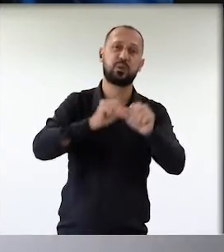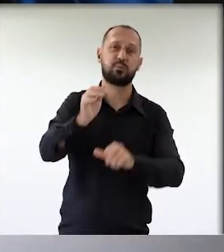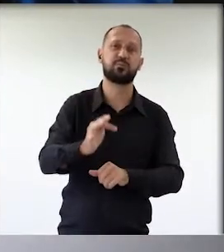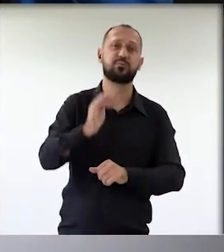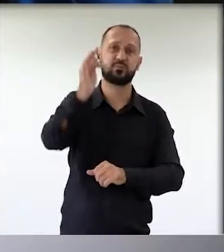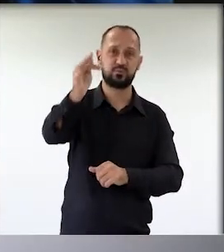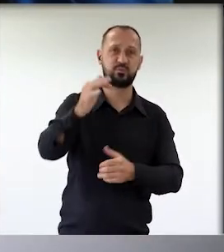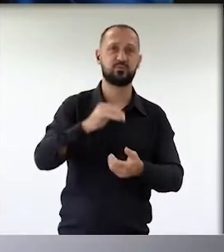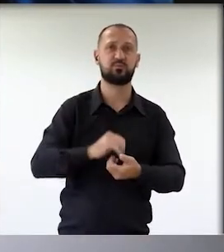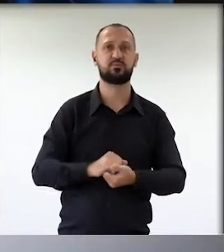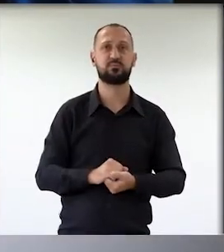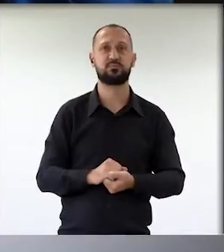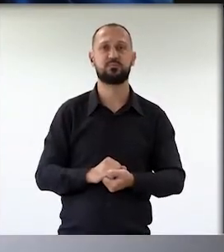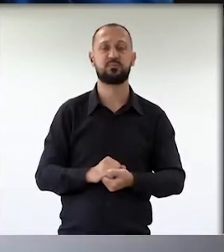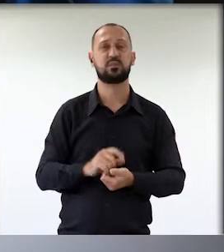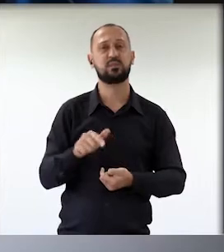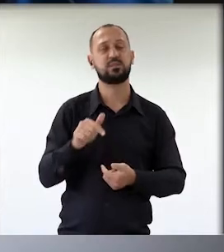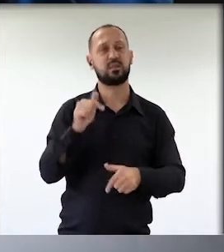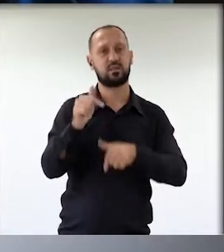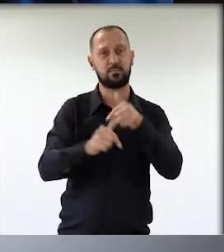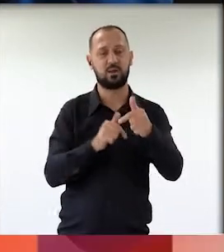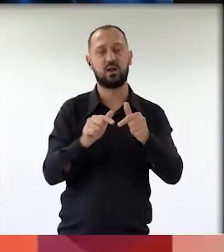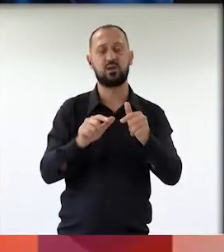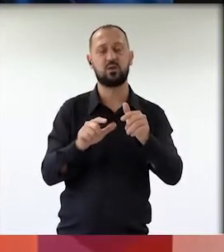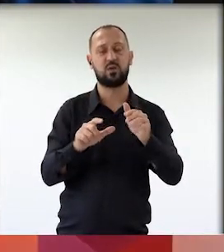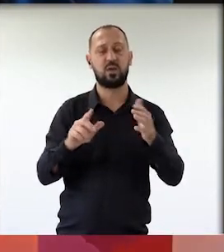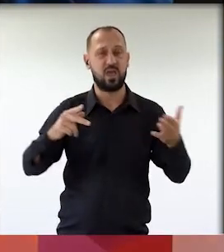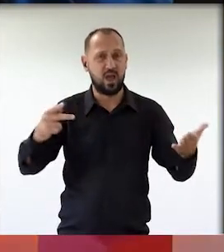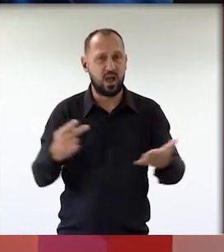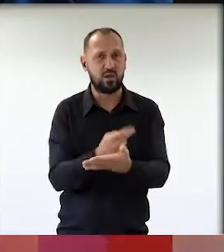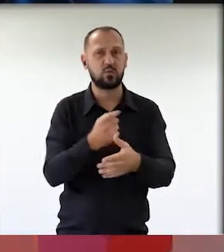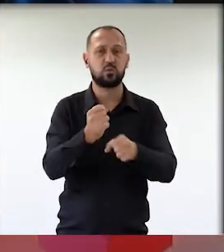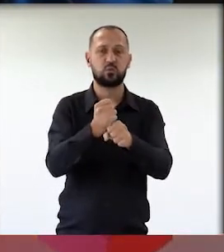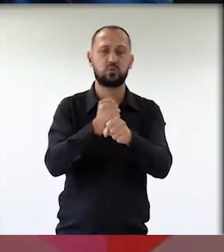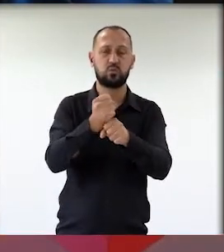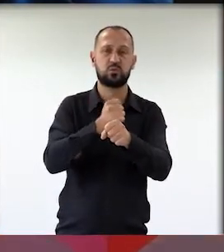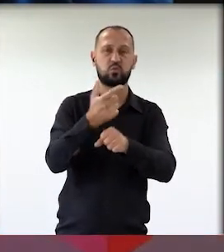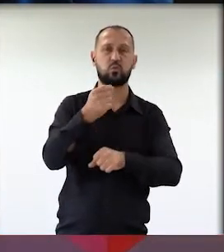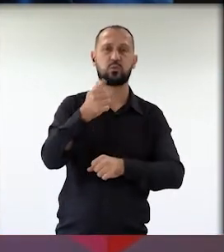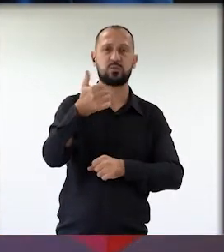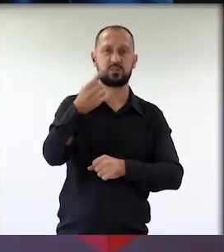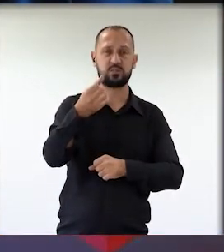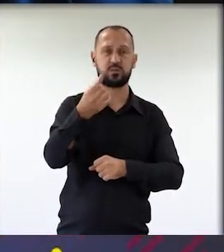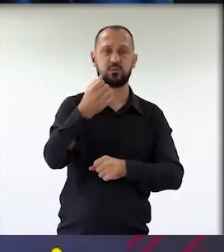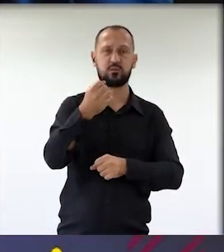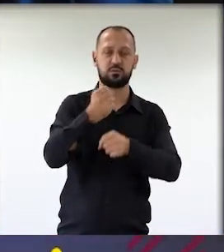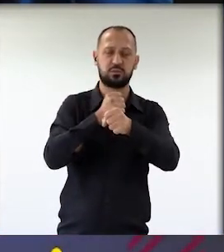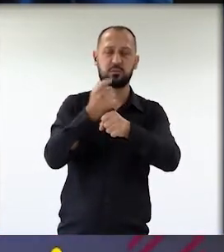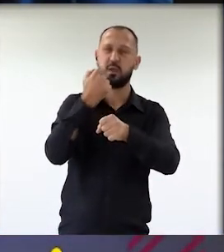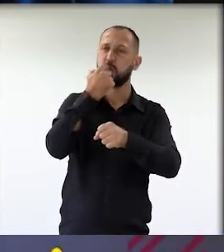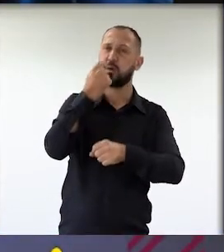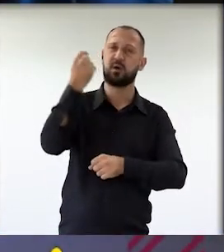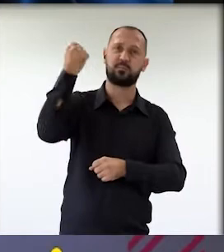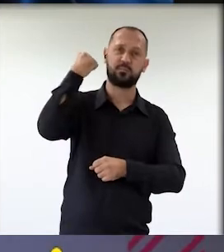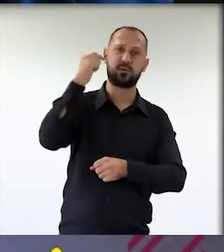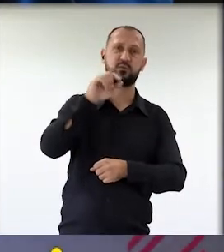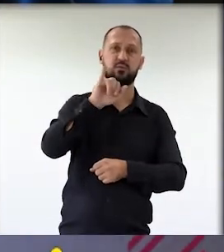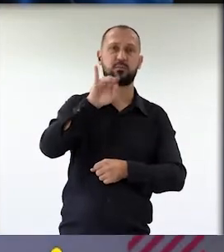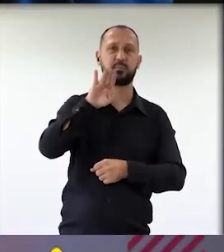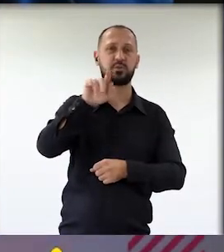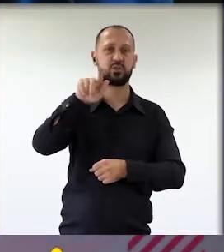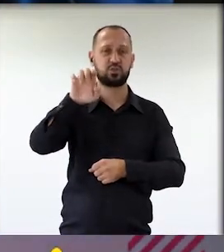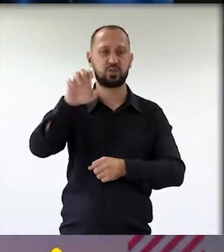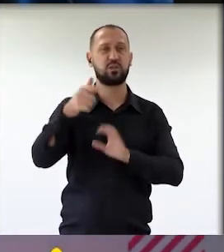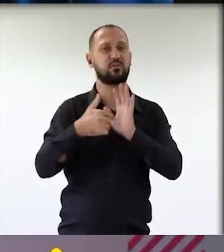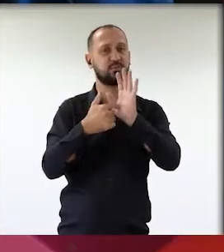frente? Esse trabalho, ele é ilegal, esse que em 2016, né, pouco tempo atrás, o